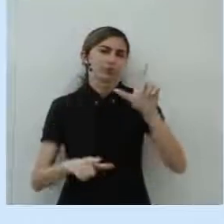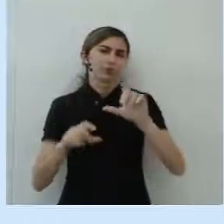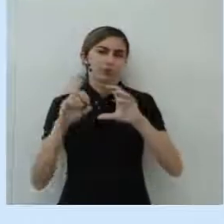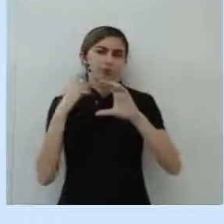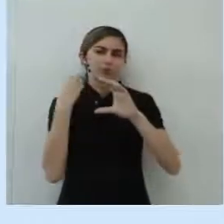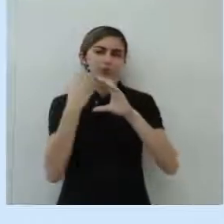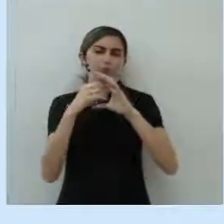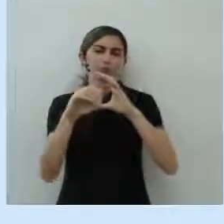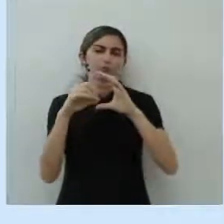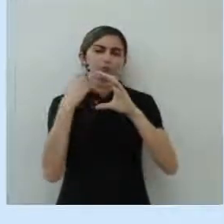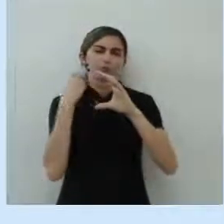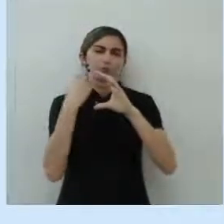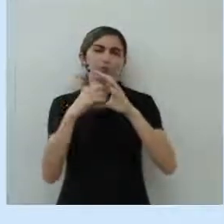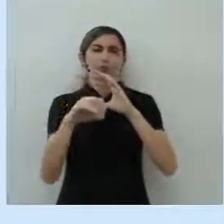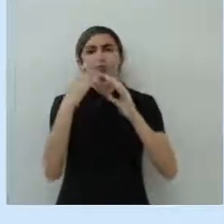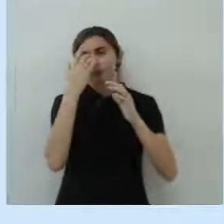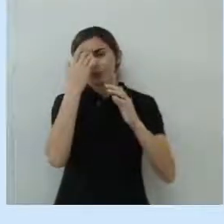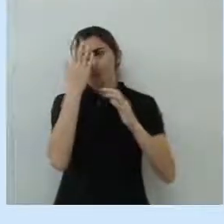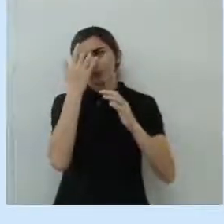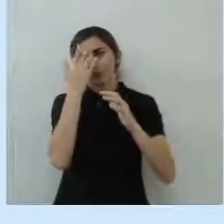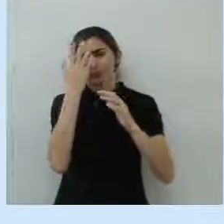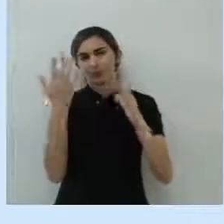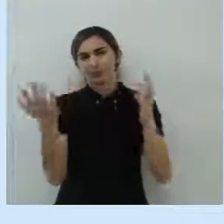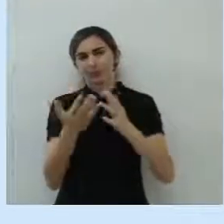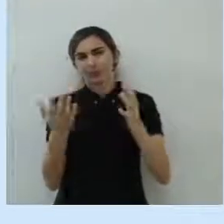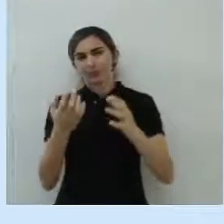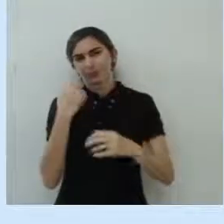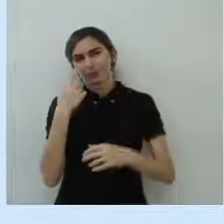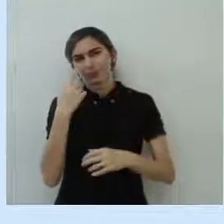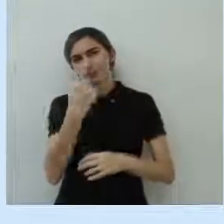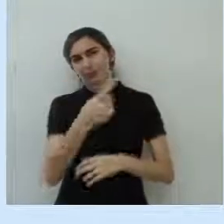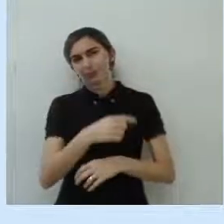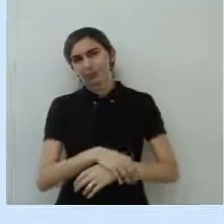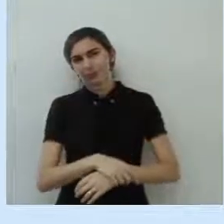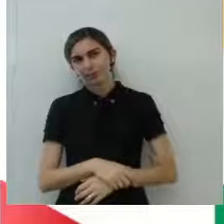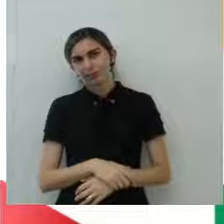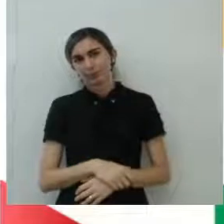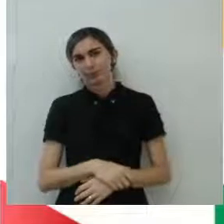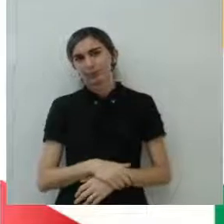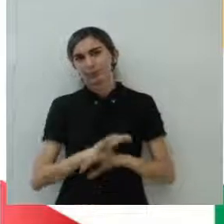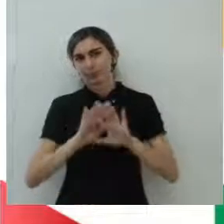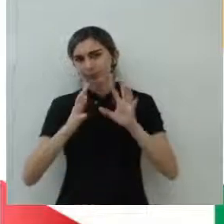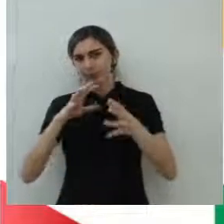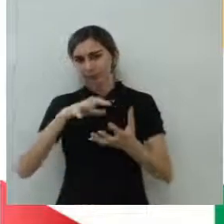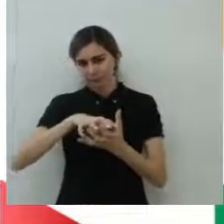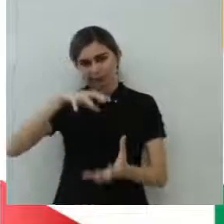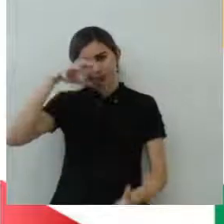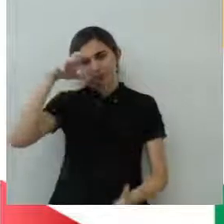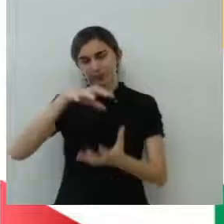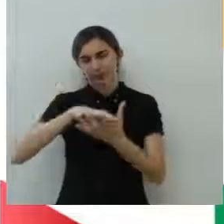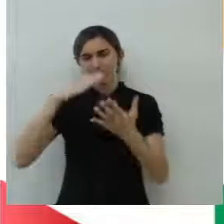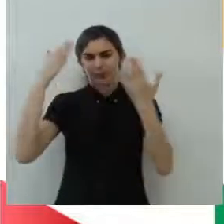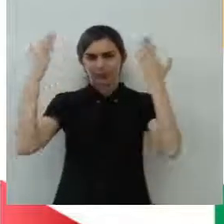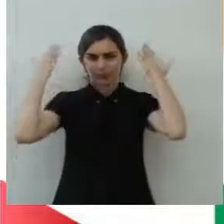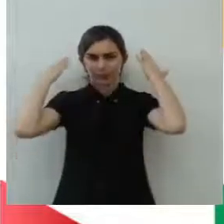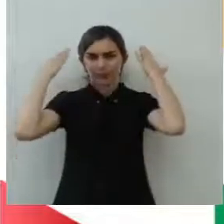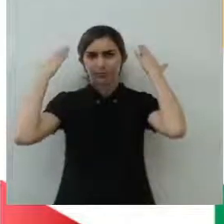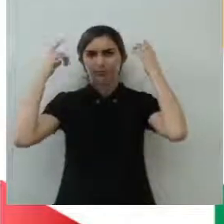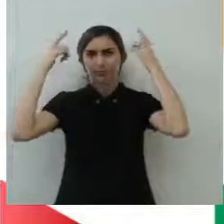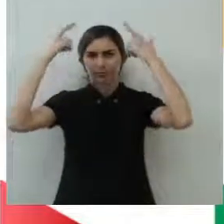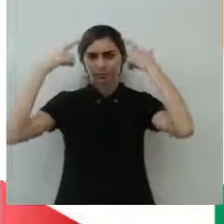e eu acho que agora vai ficar bem mais fácil. Olha aí. Olha ele aí, ó. Ele já está mais velho, ele está vestido